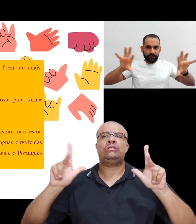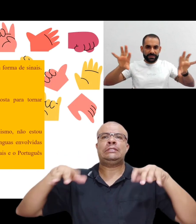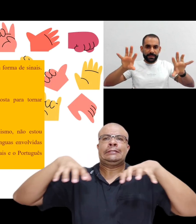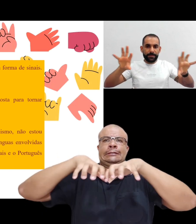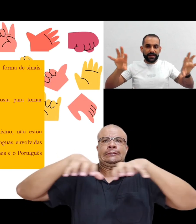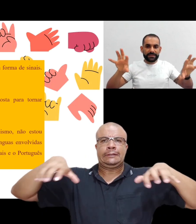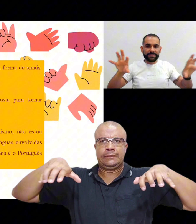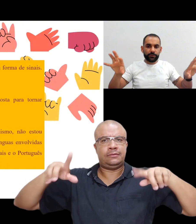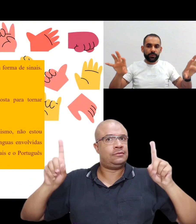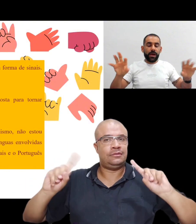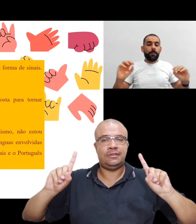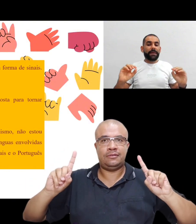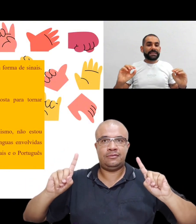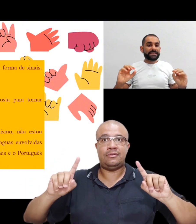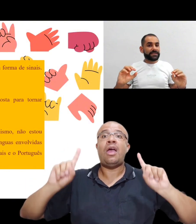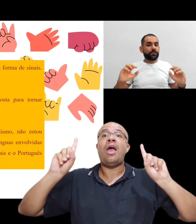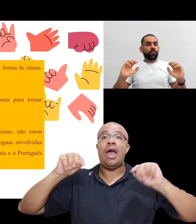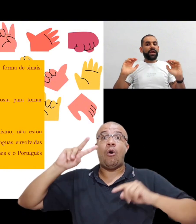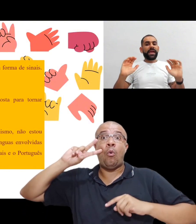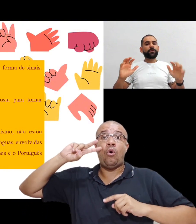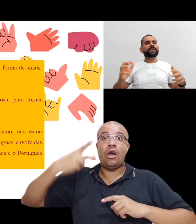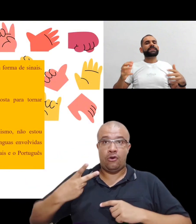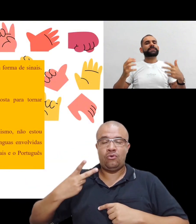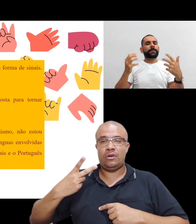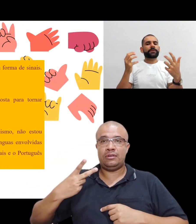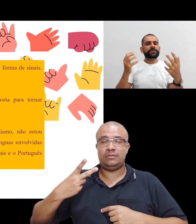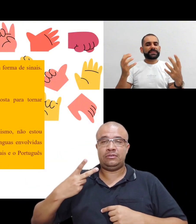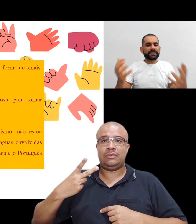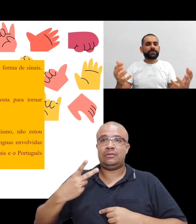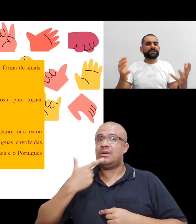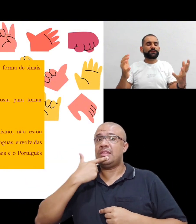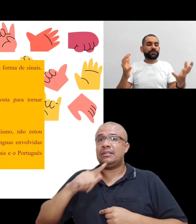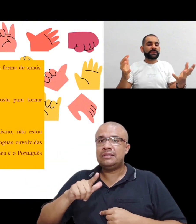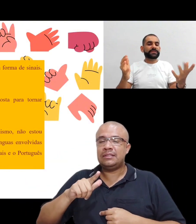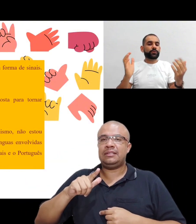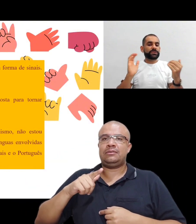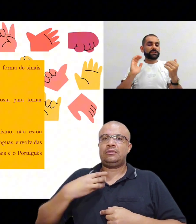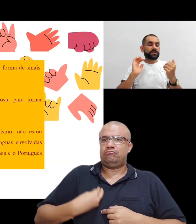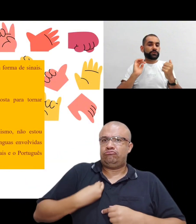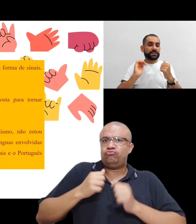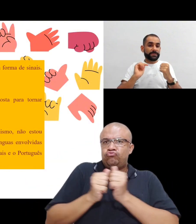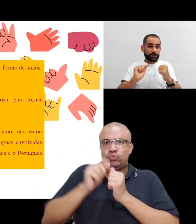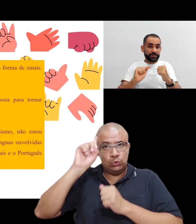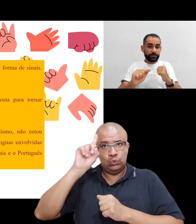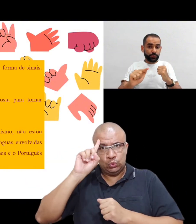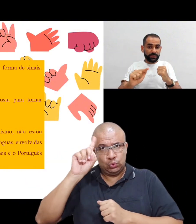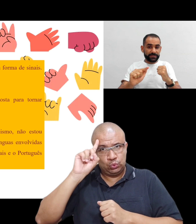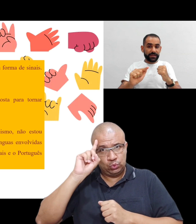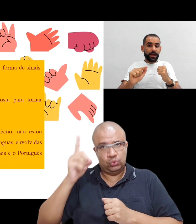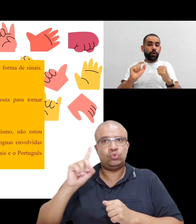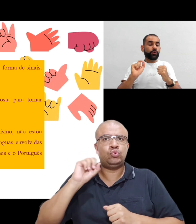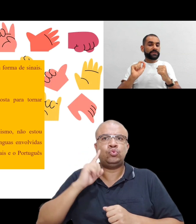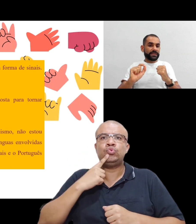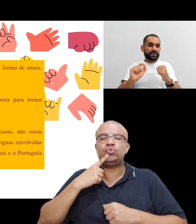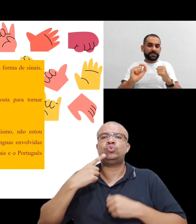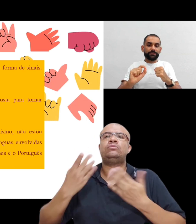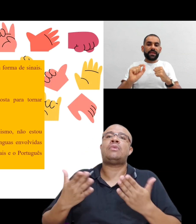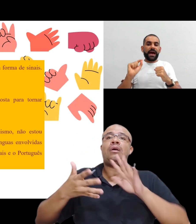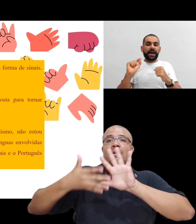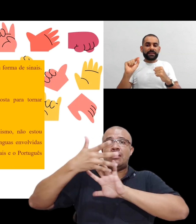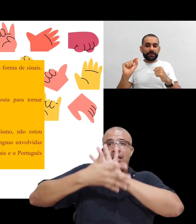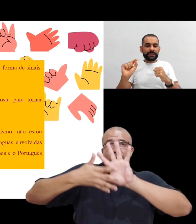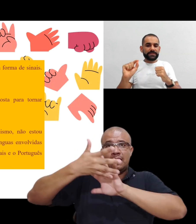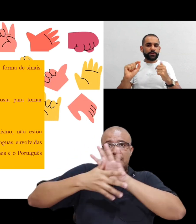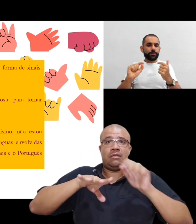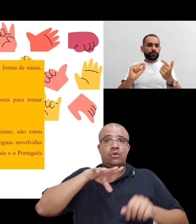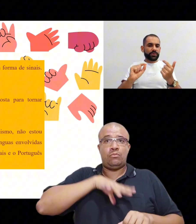dicotomia, uma separação, mas sim um reconhecimento das línguas envolvidas no cotidiano das pessoas surdas, ou seja,